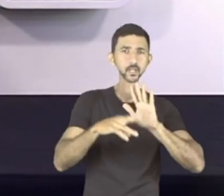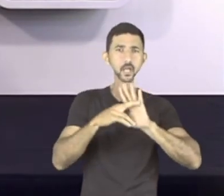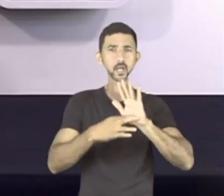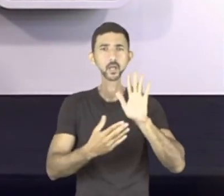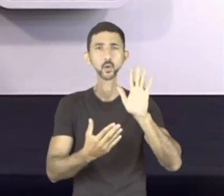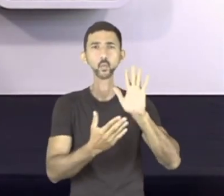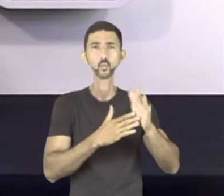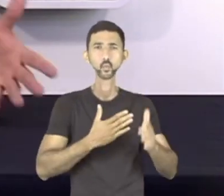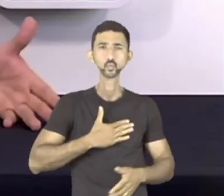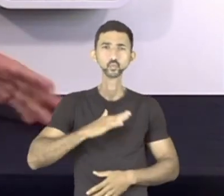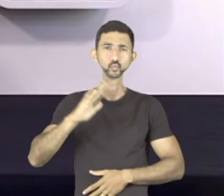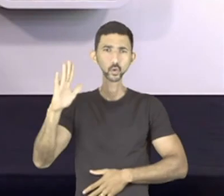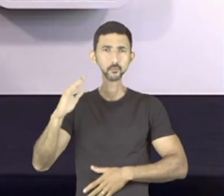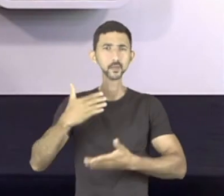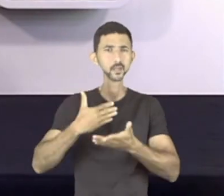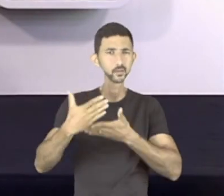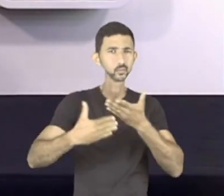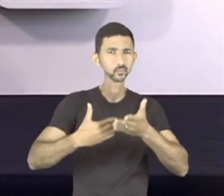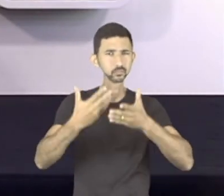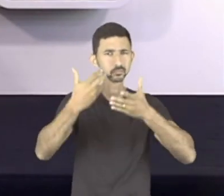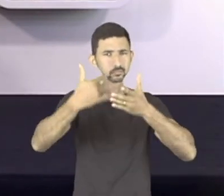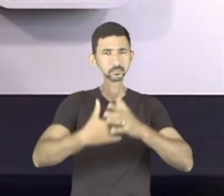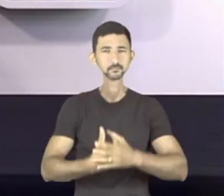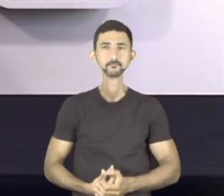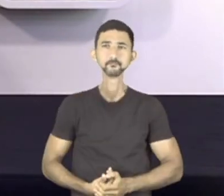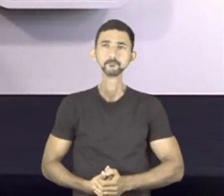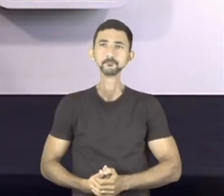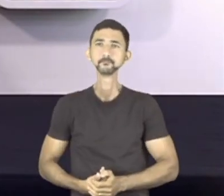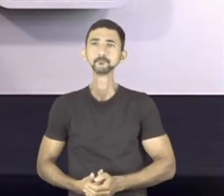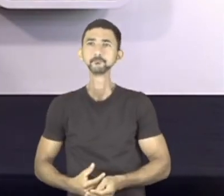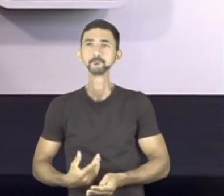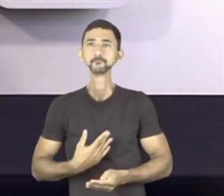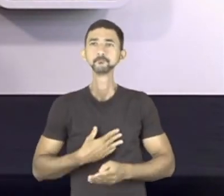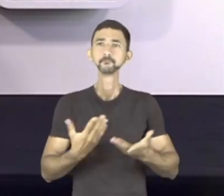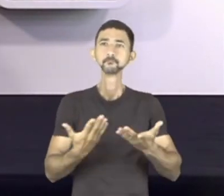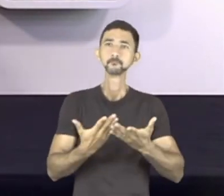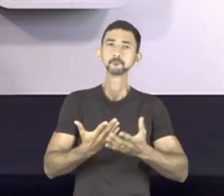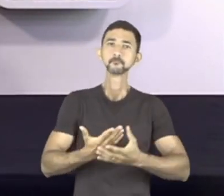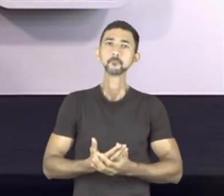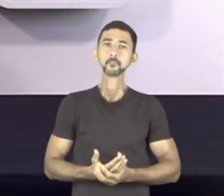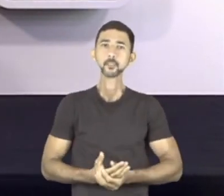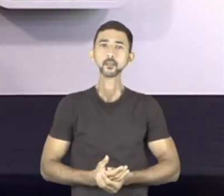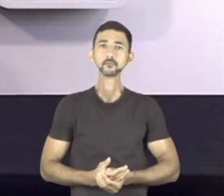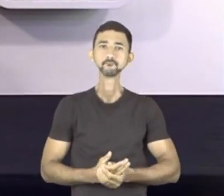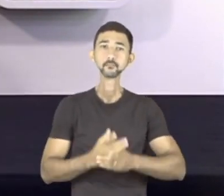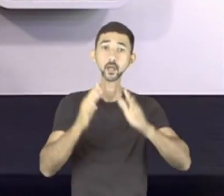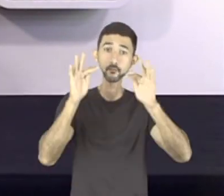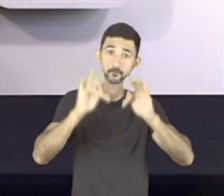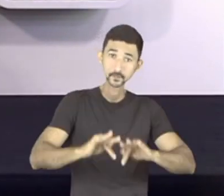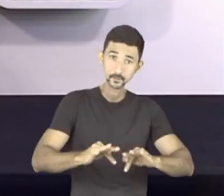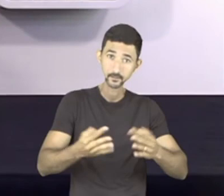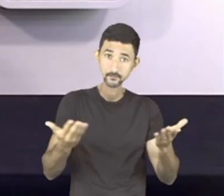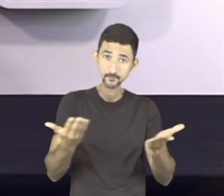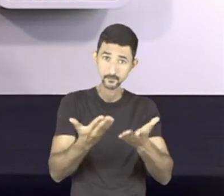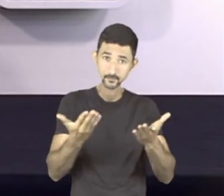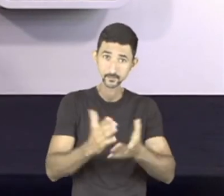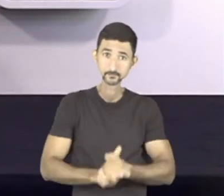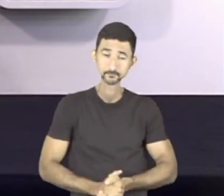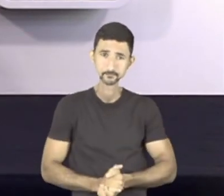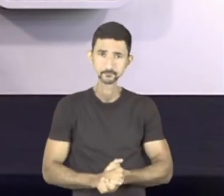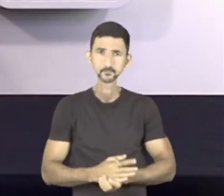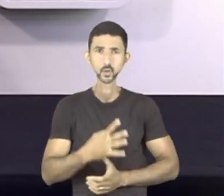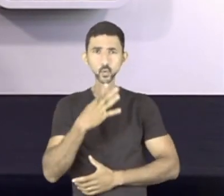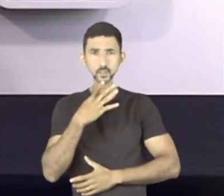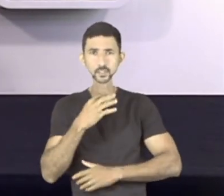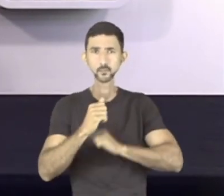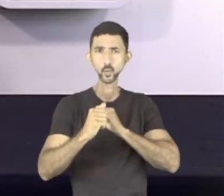sobre o juramento tem mais coisas, tá? Mas a gente vai encerrar por aqui, tá?